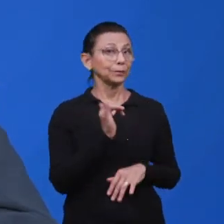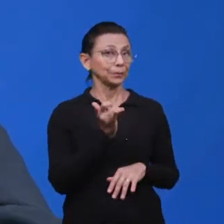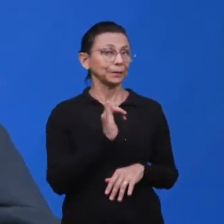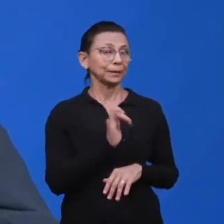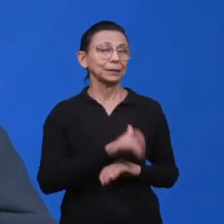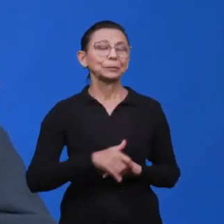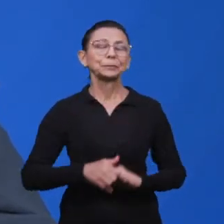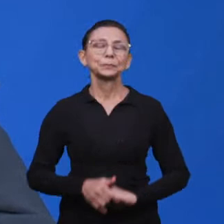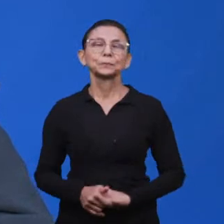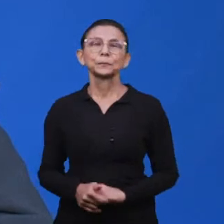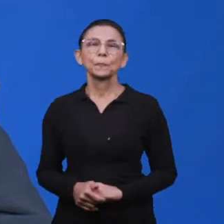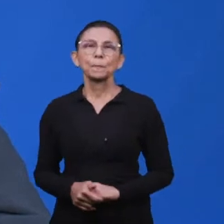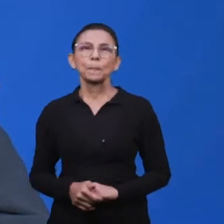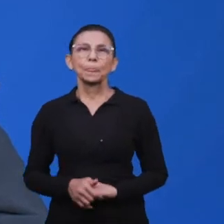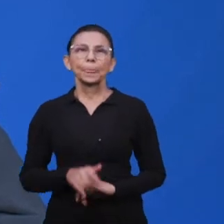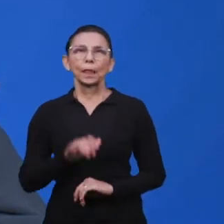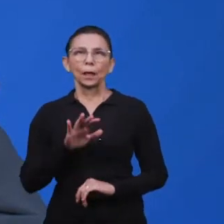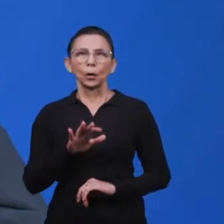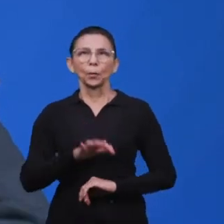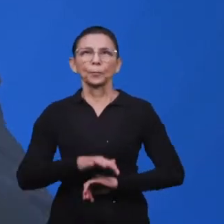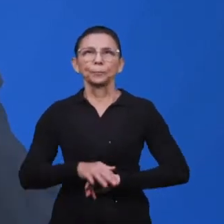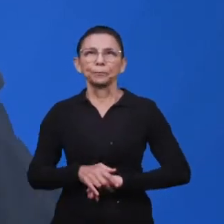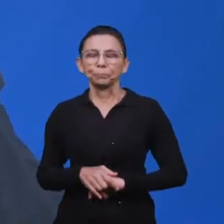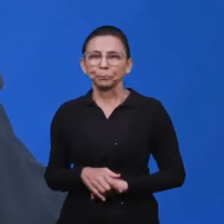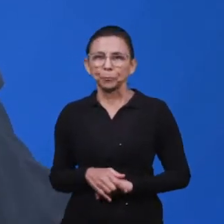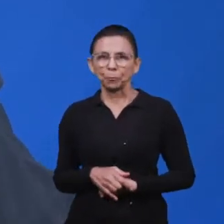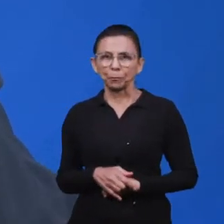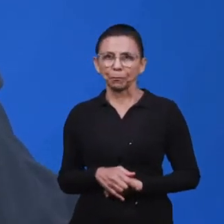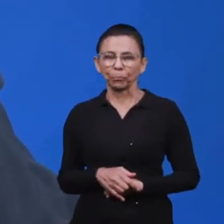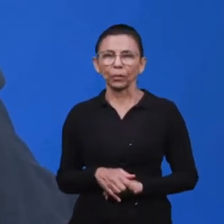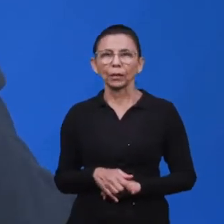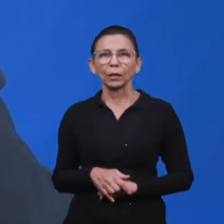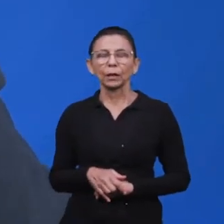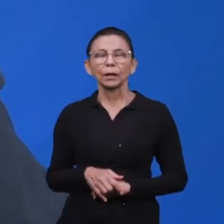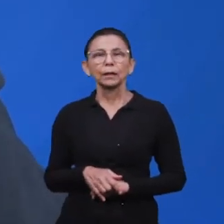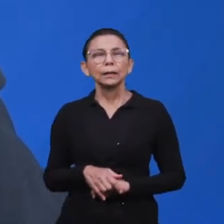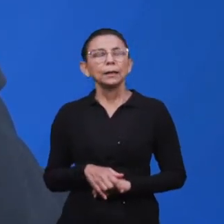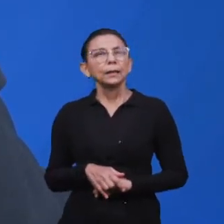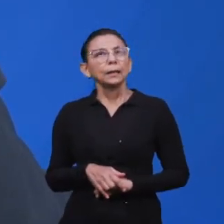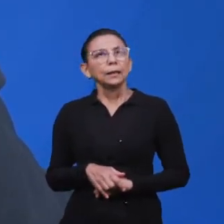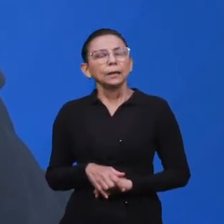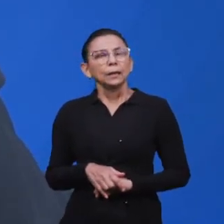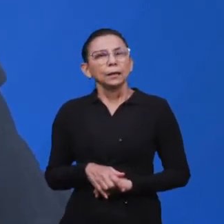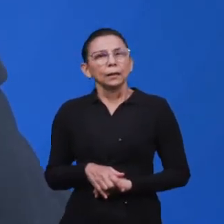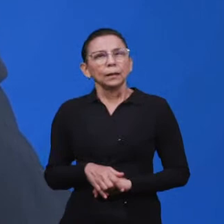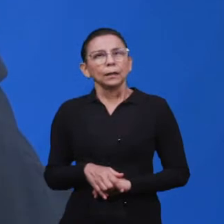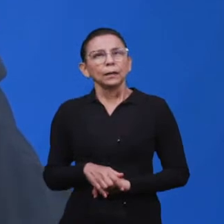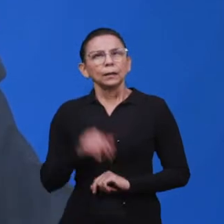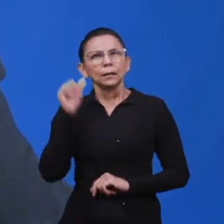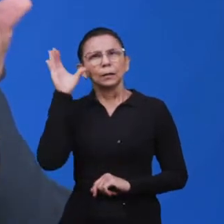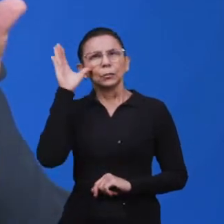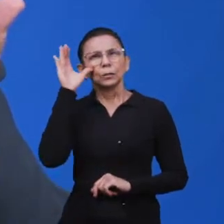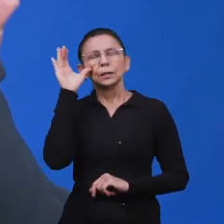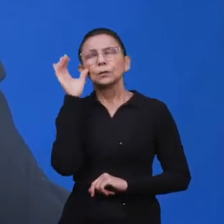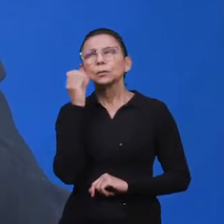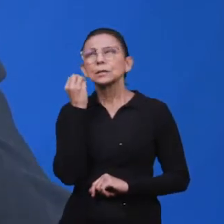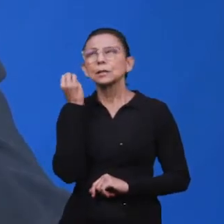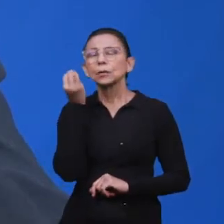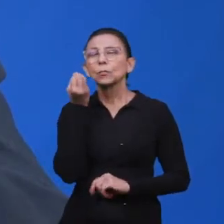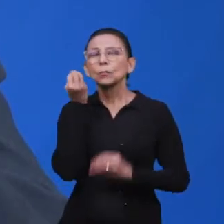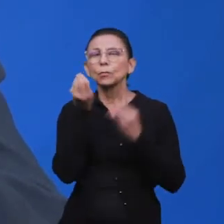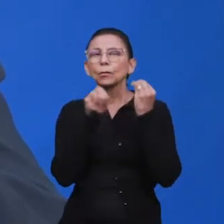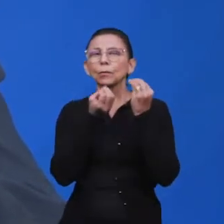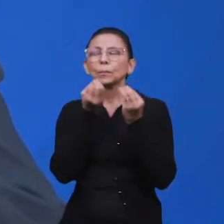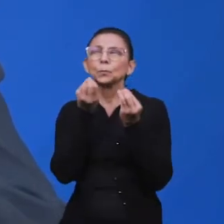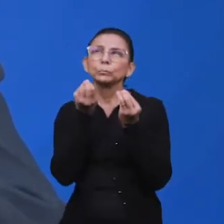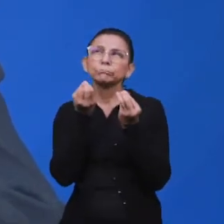então, é que, Gabriel, é o seguinte: o que é mais notável é a maneira como o Senhor Jesus transformou isso, né? Ele nos